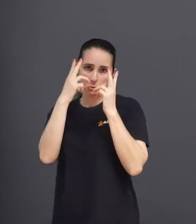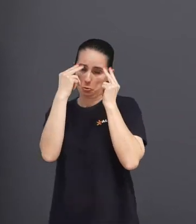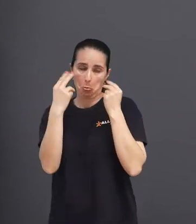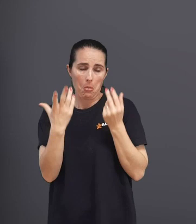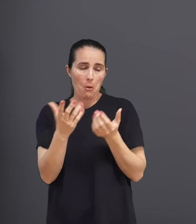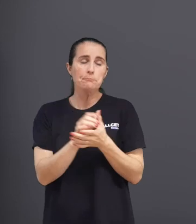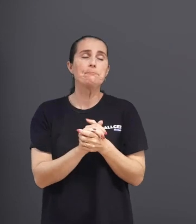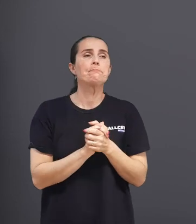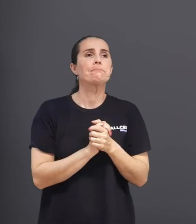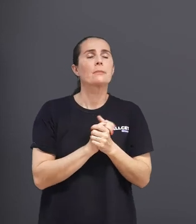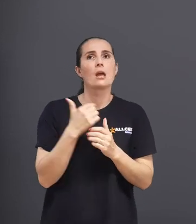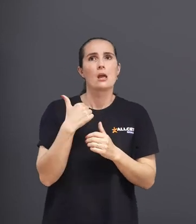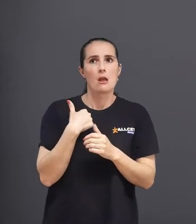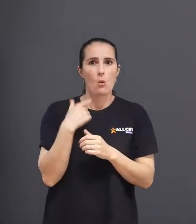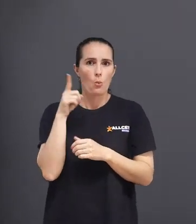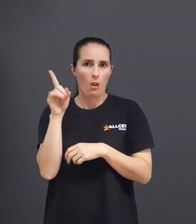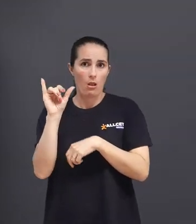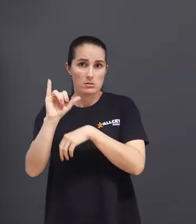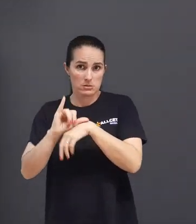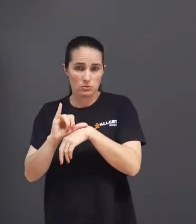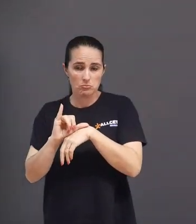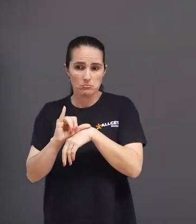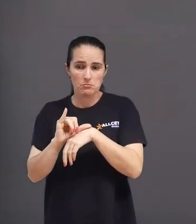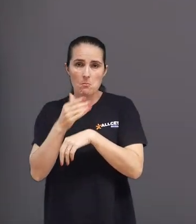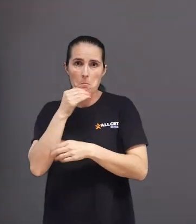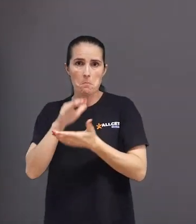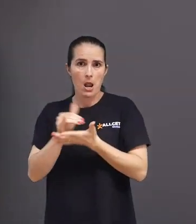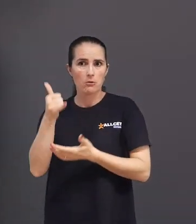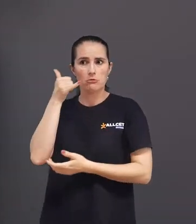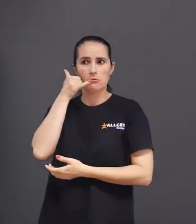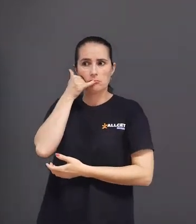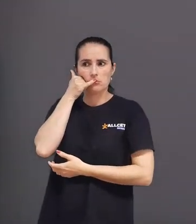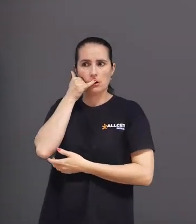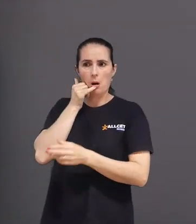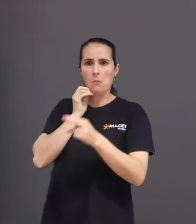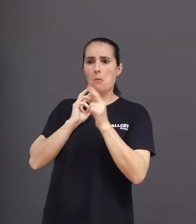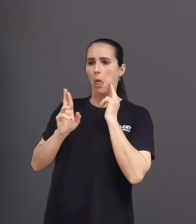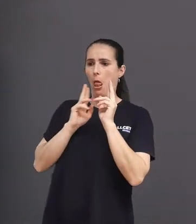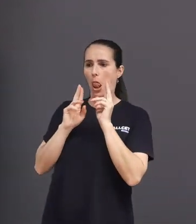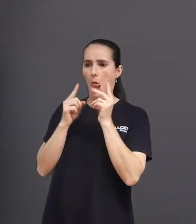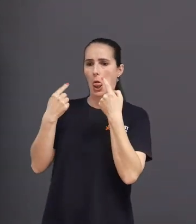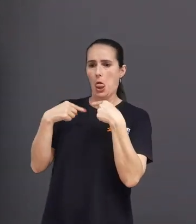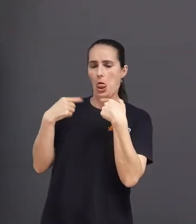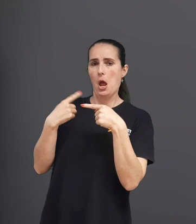estágio buscar água, entre aspas,